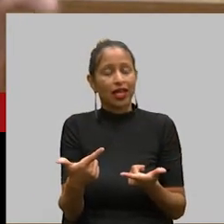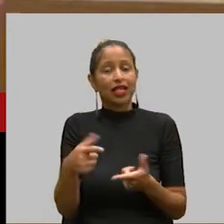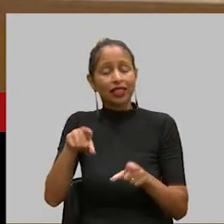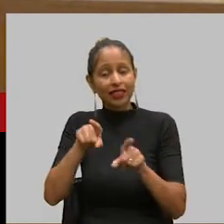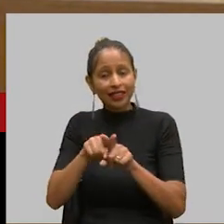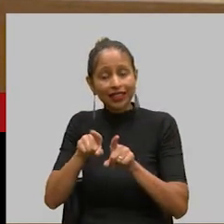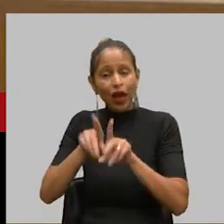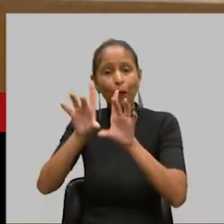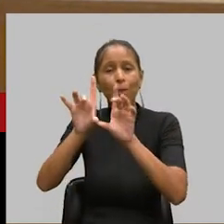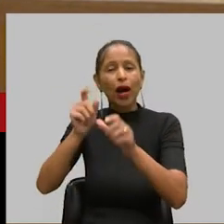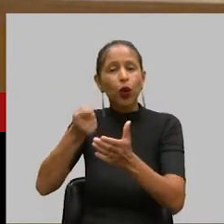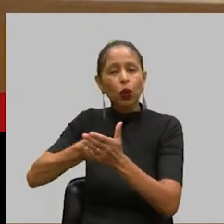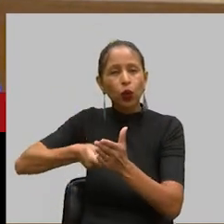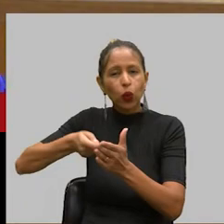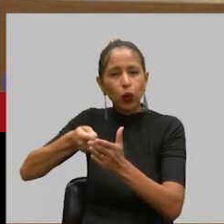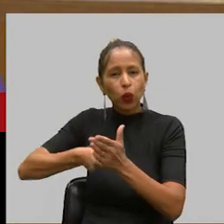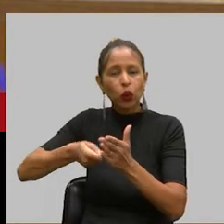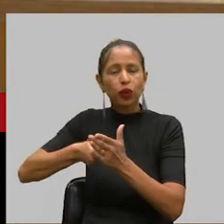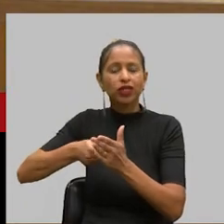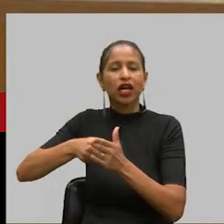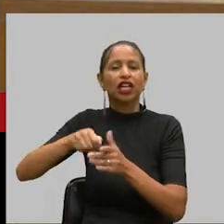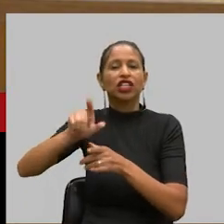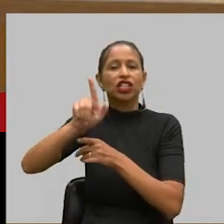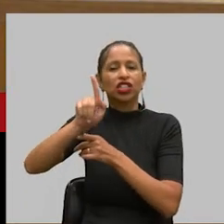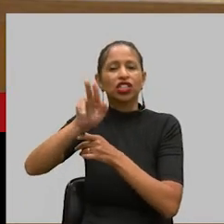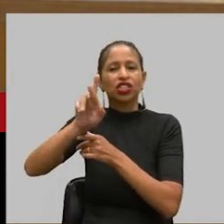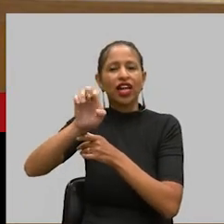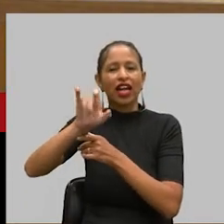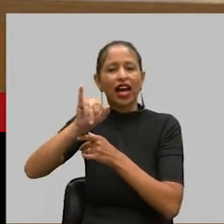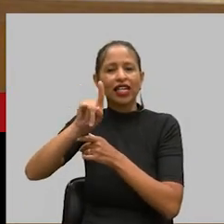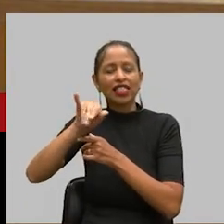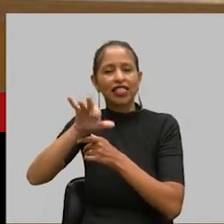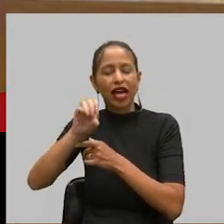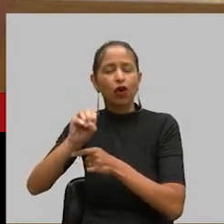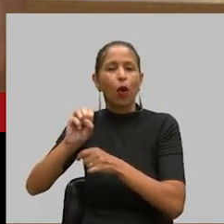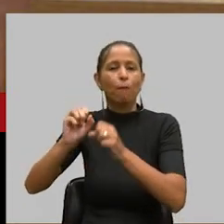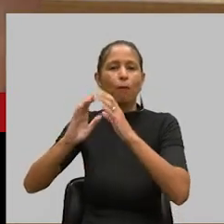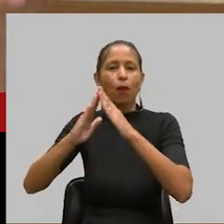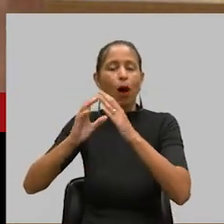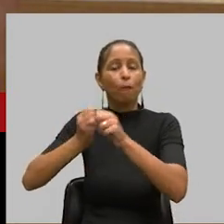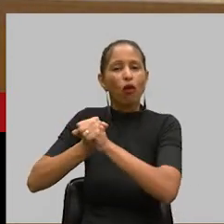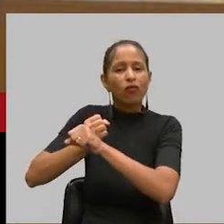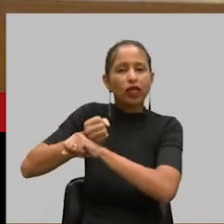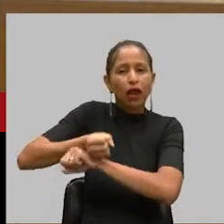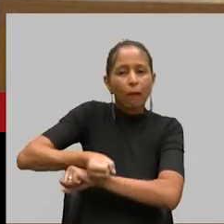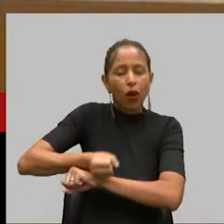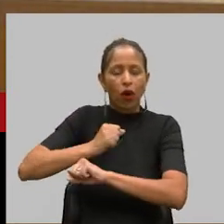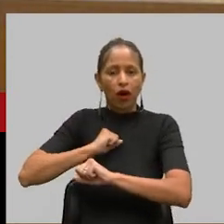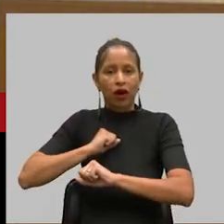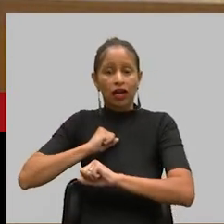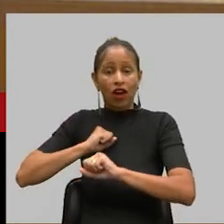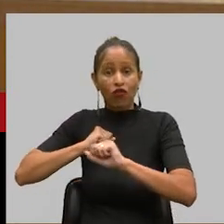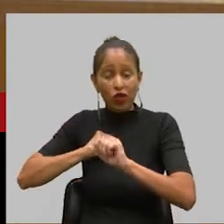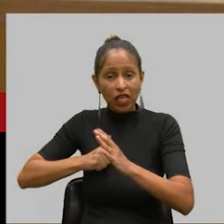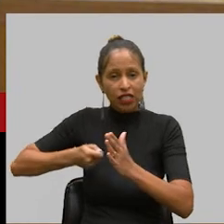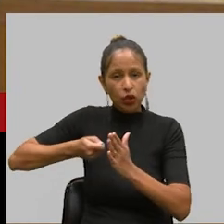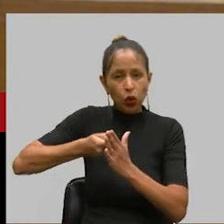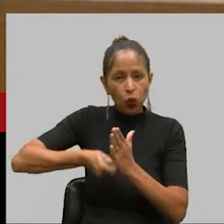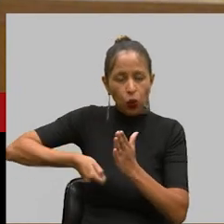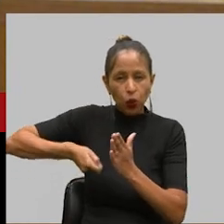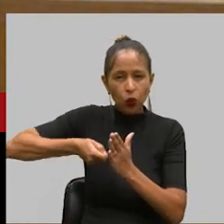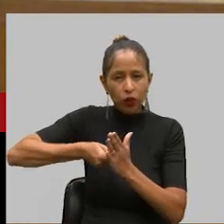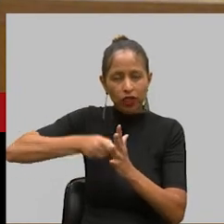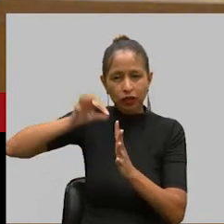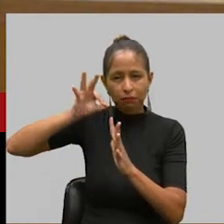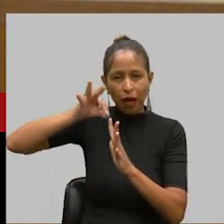luta específica do movimento Ger iros do movimento quilombolas você tem lutas específicas E se a gente não atentar